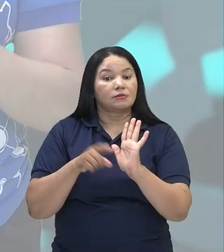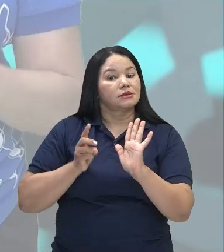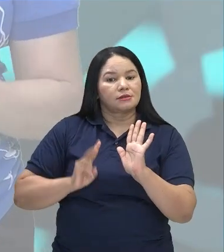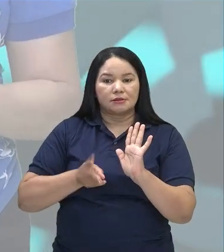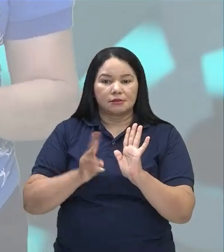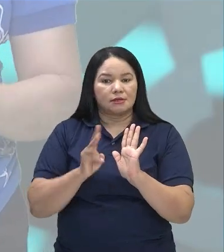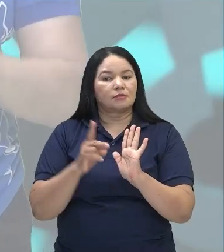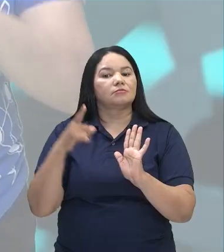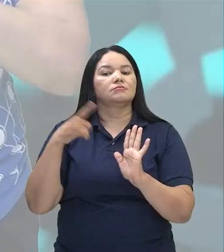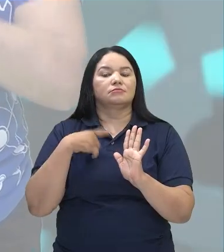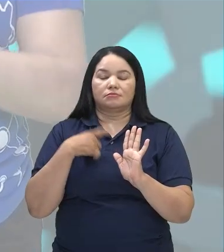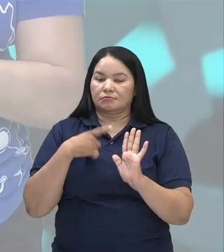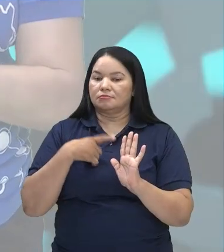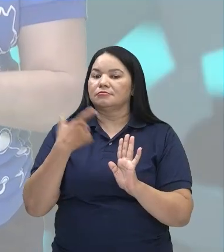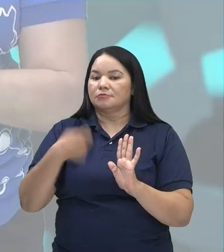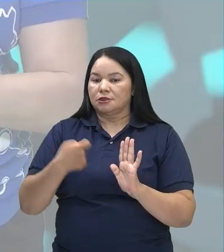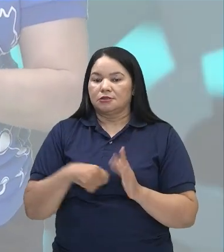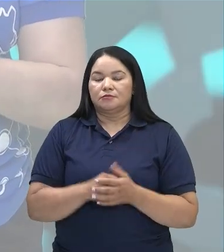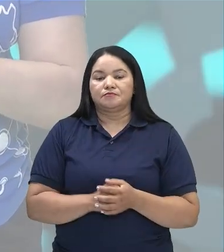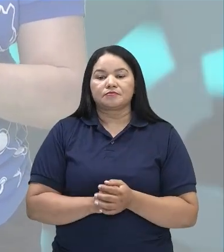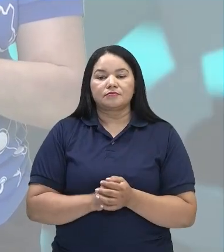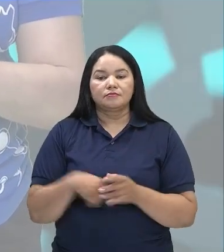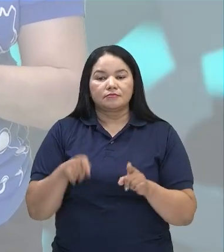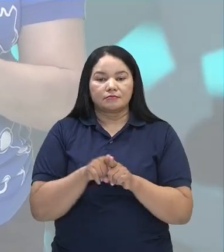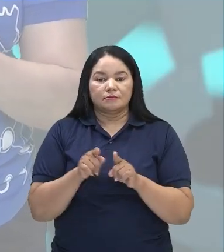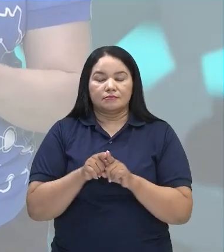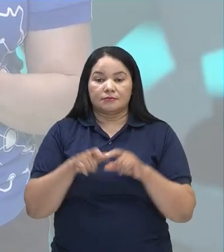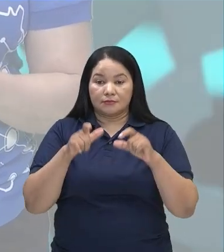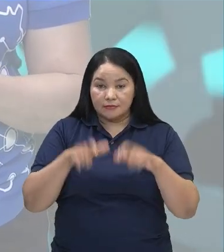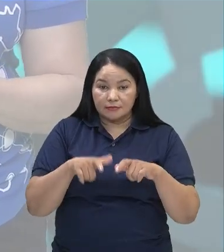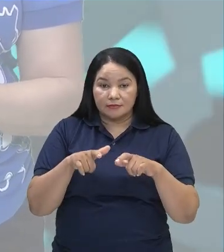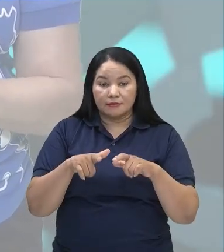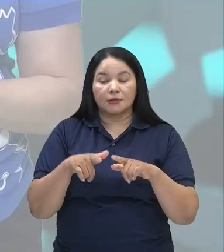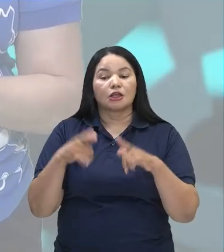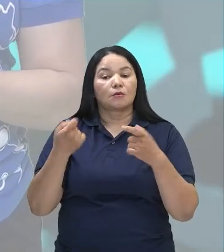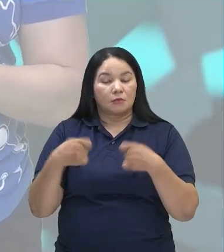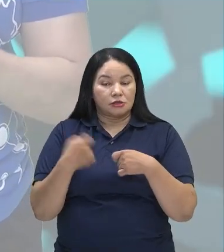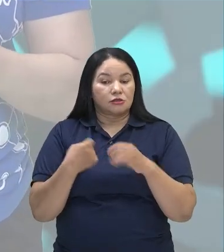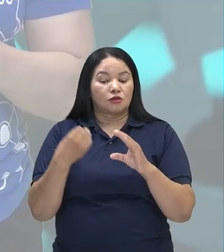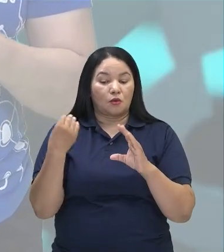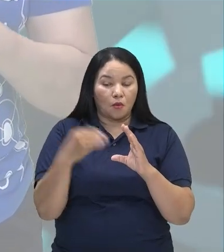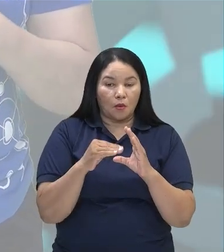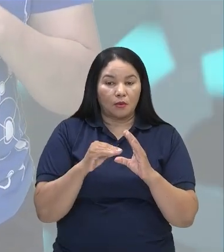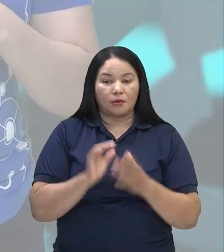fará presente. O local, é claro que a gente tem que colocar lá.